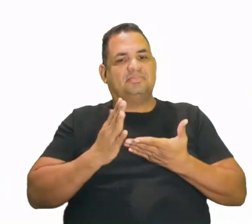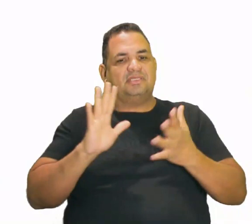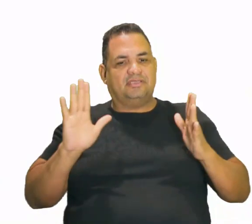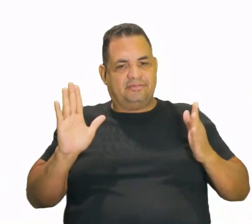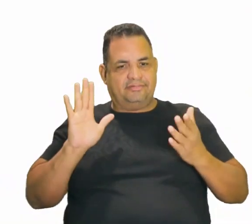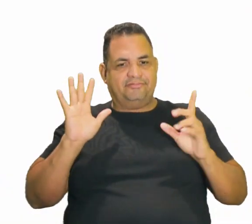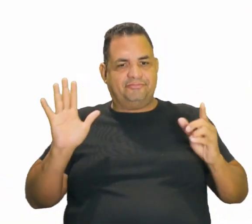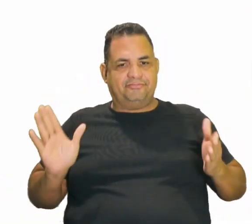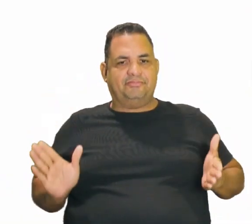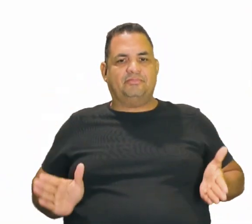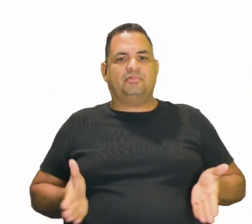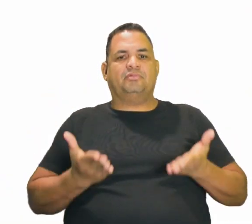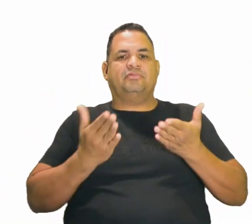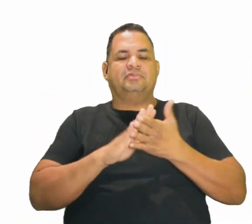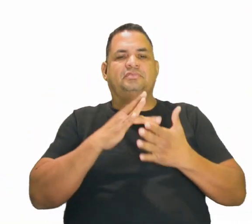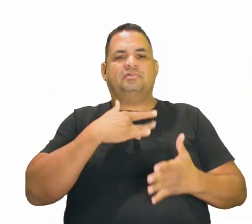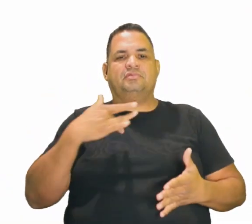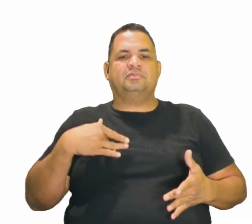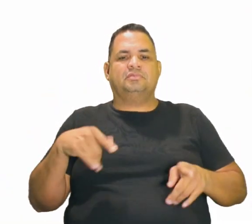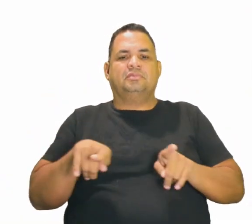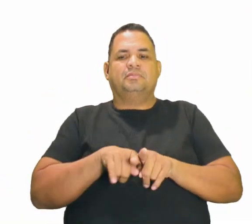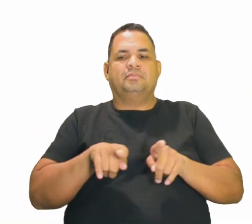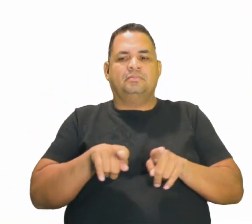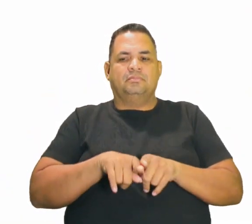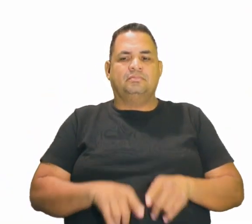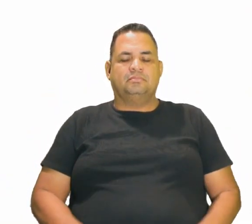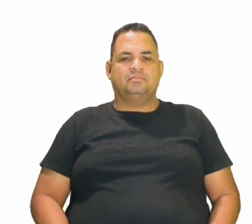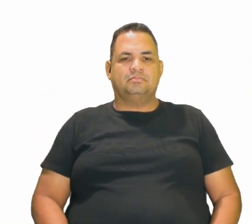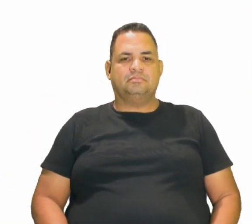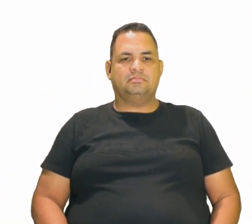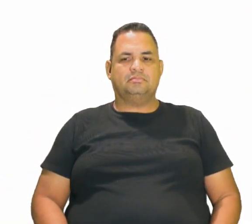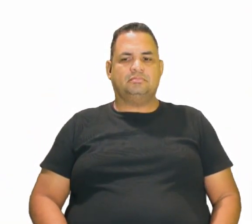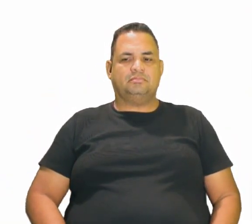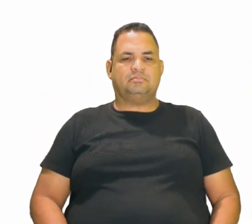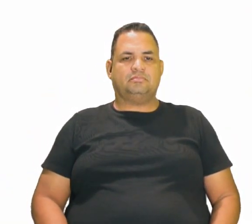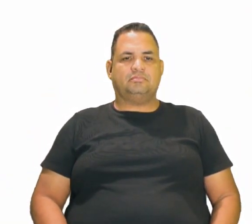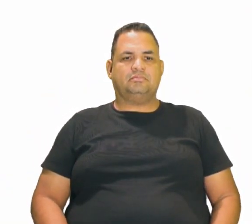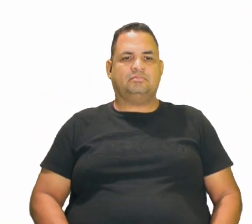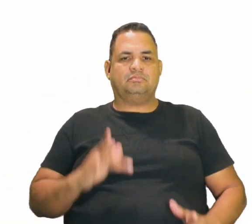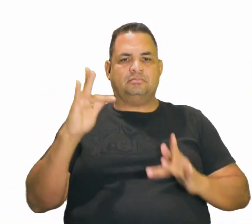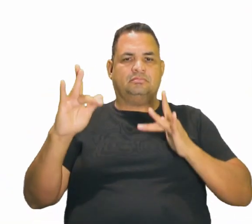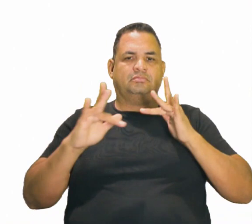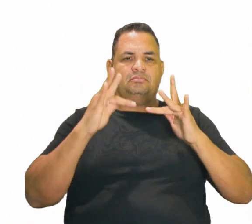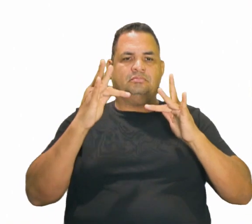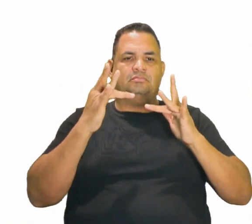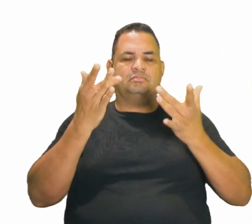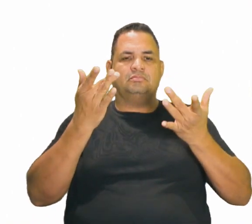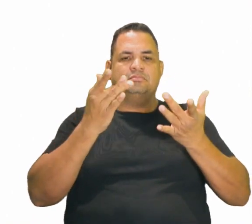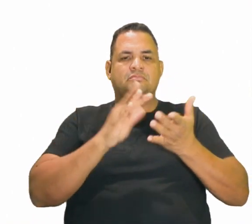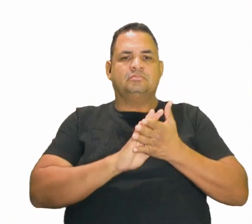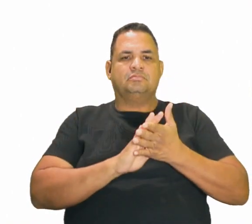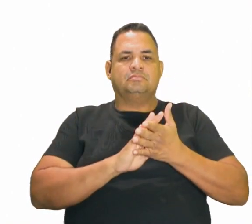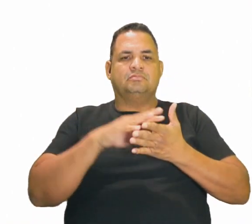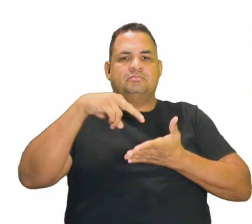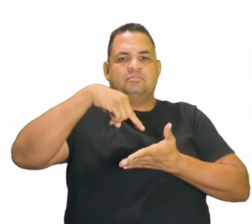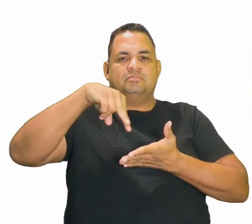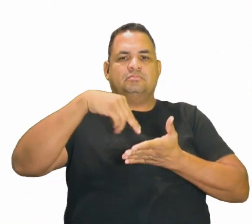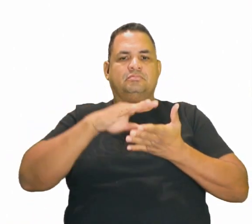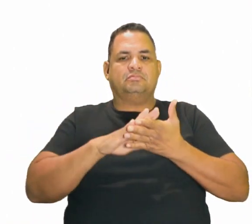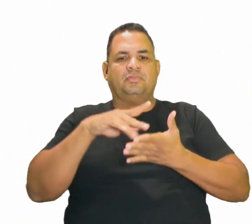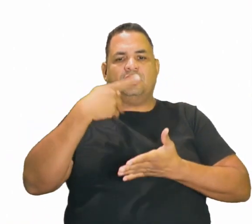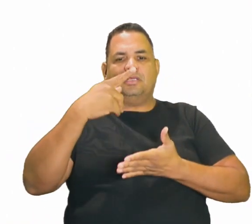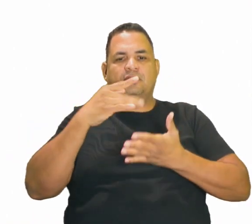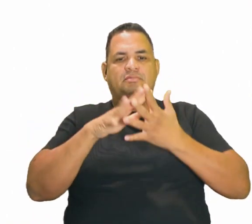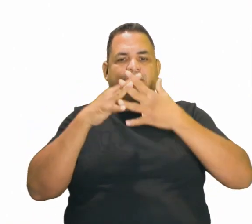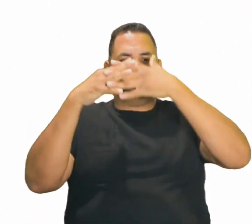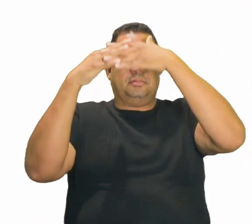ajuda na nossa saúde queridos sobre a dança clássica abordamos aí um pouco sobre o balé aí você